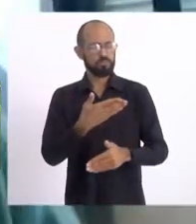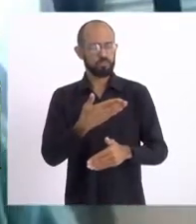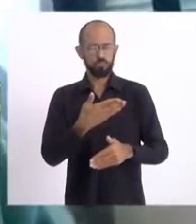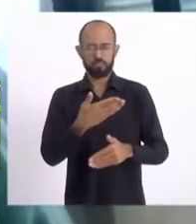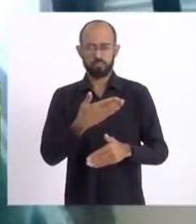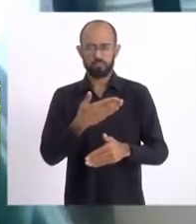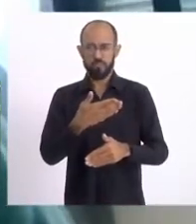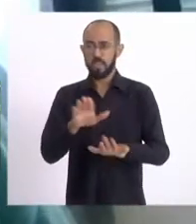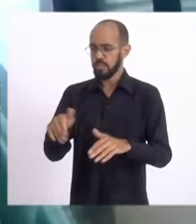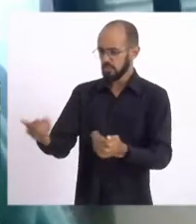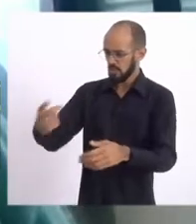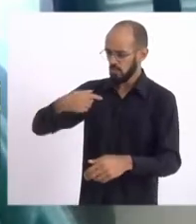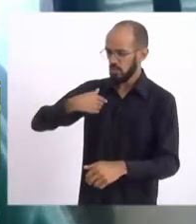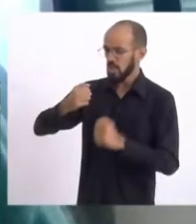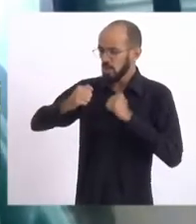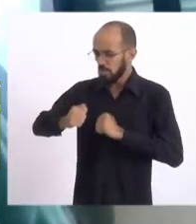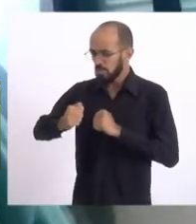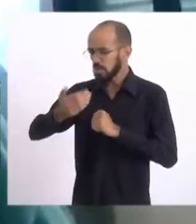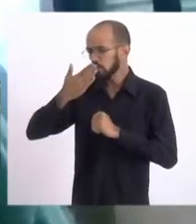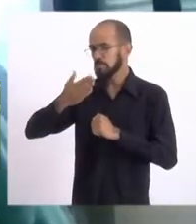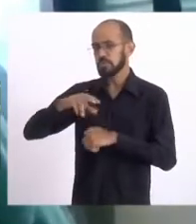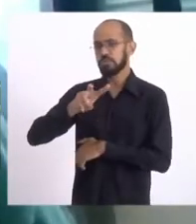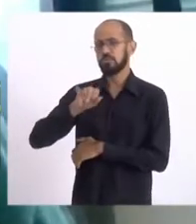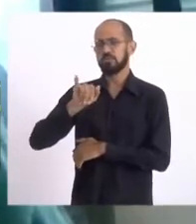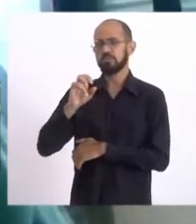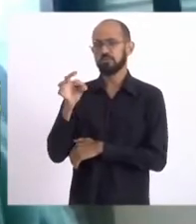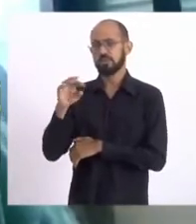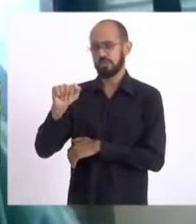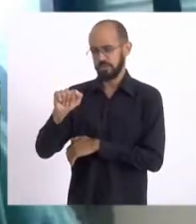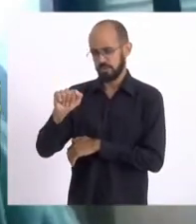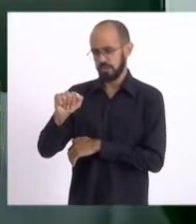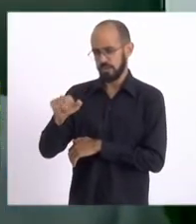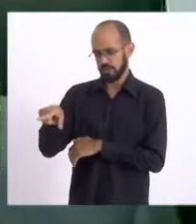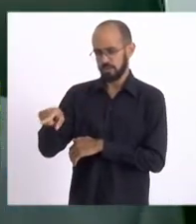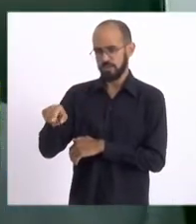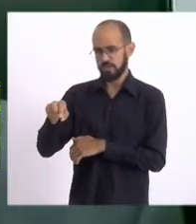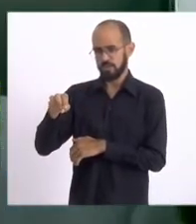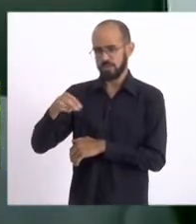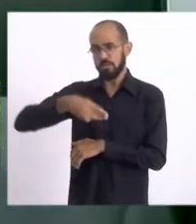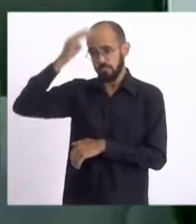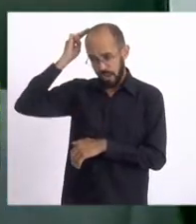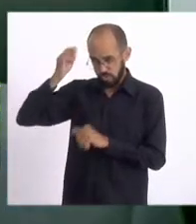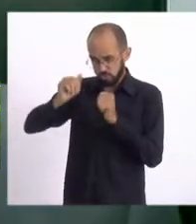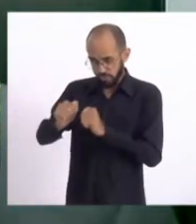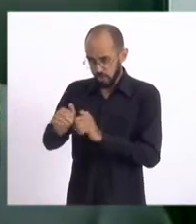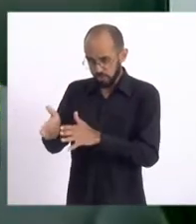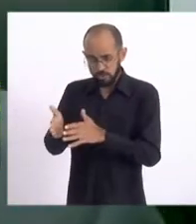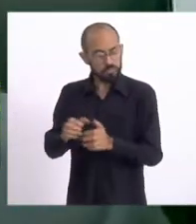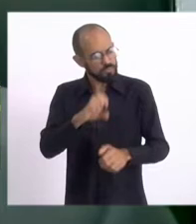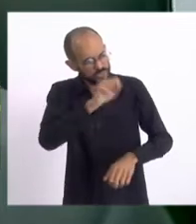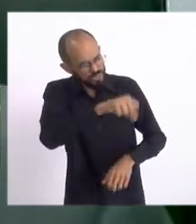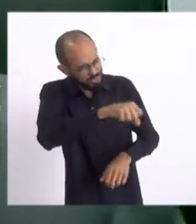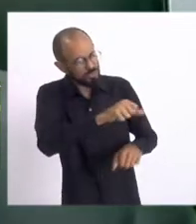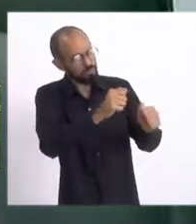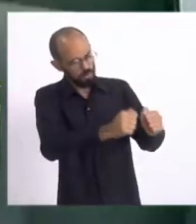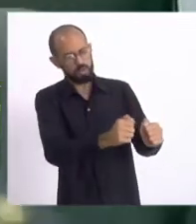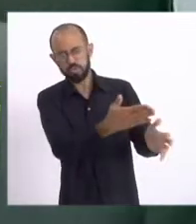Eu vou fazer o seguinte, eu posso pedir vista para esse, Márcio Pacheco? Pode sim, Mink, claro. Pedir então, peço